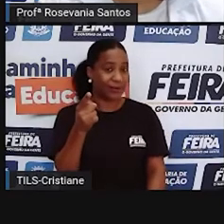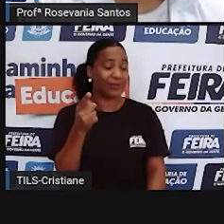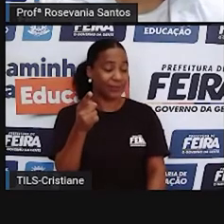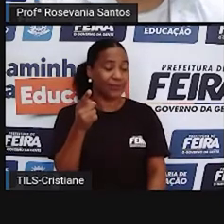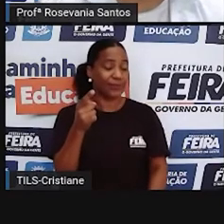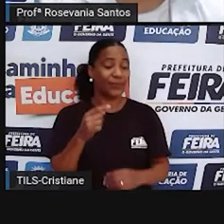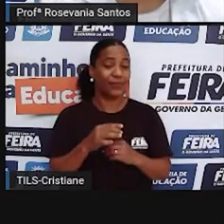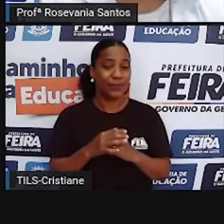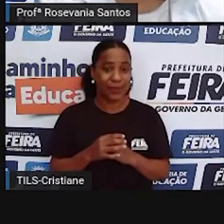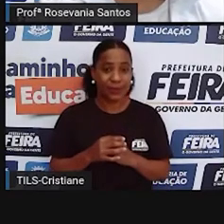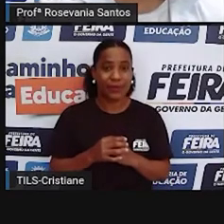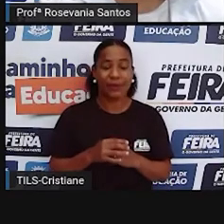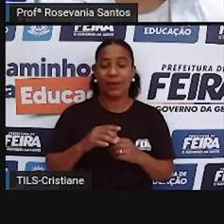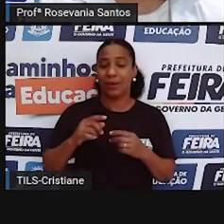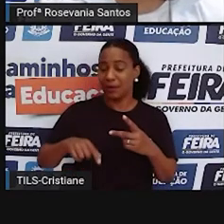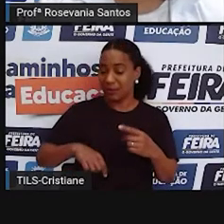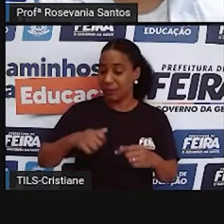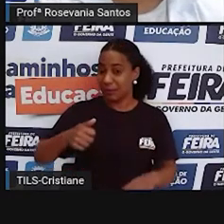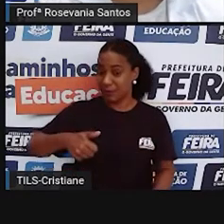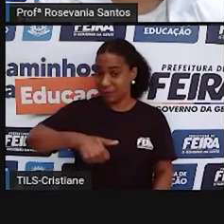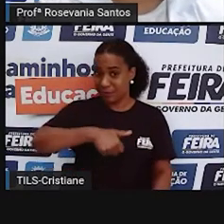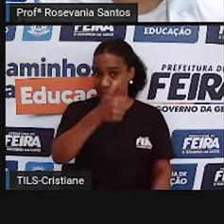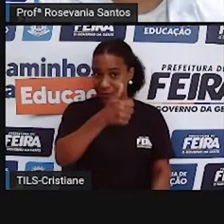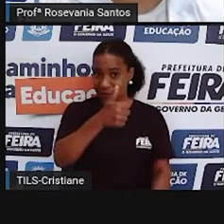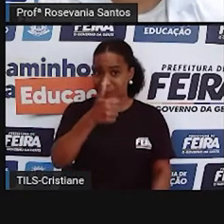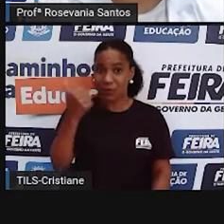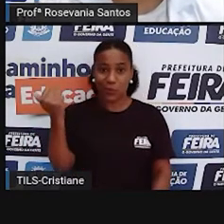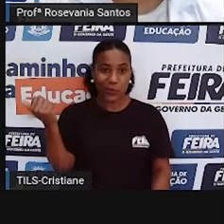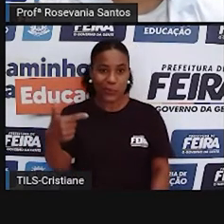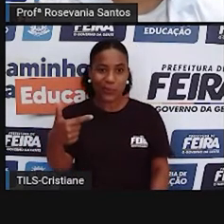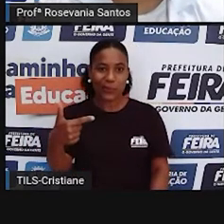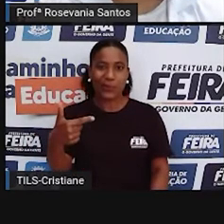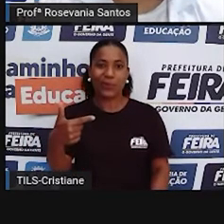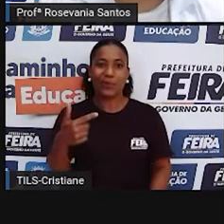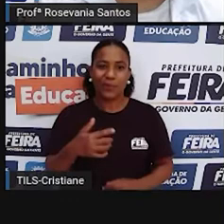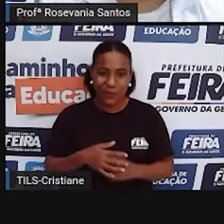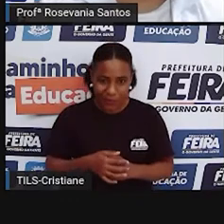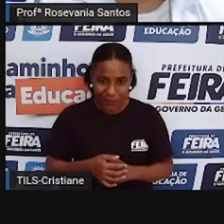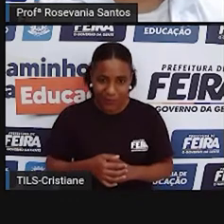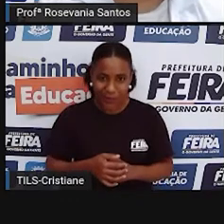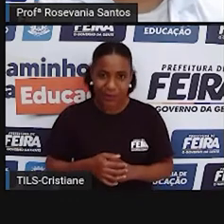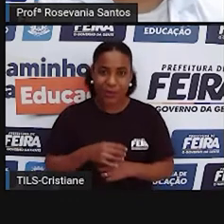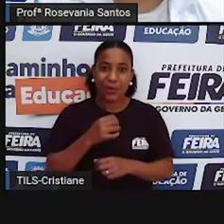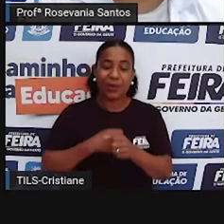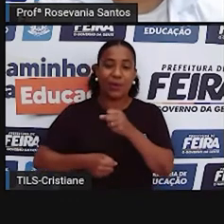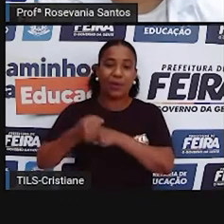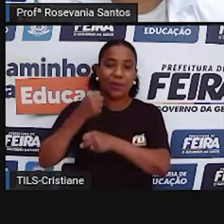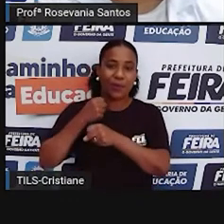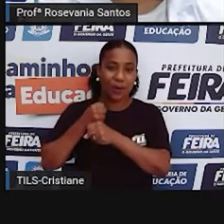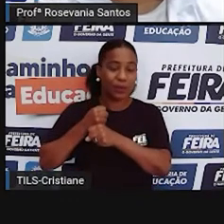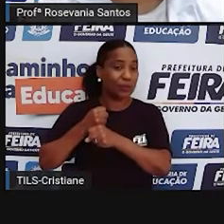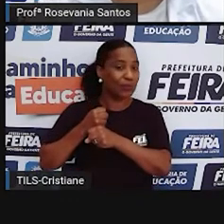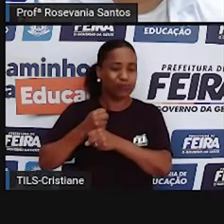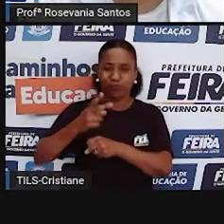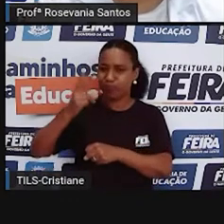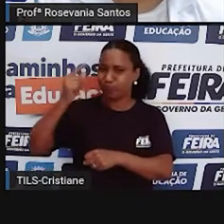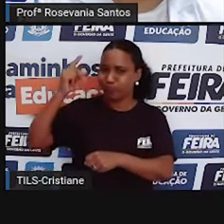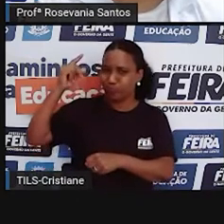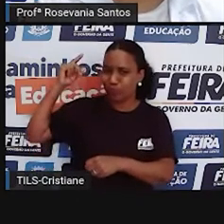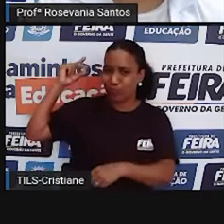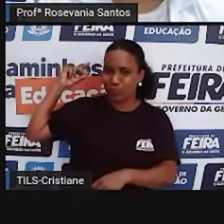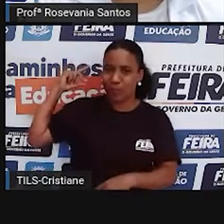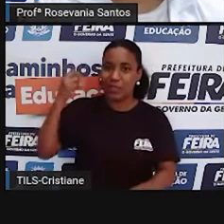é considerado, né, o mapa mais antigo que se tem. Ele data, né, de 6.200 anos antes de